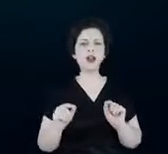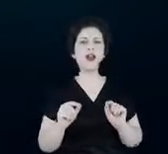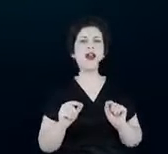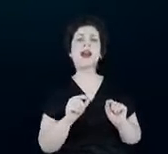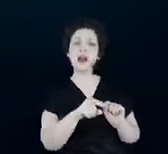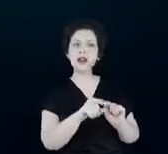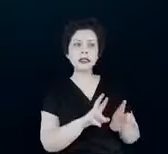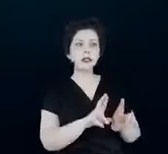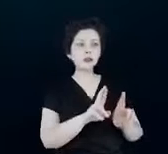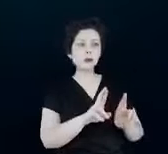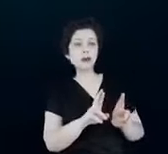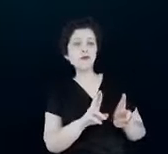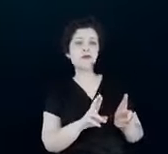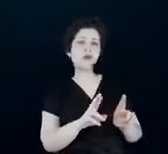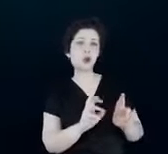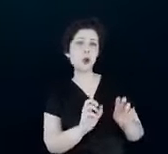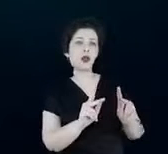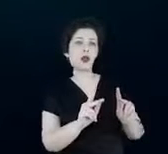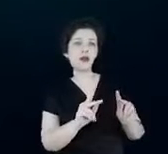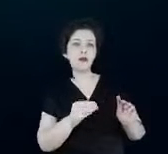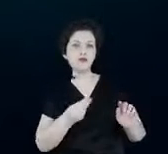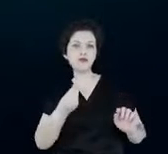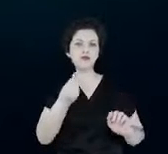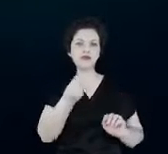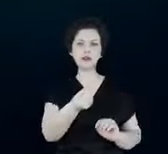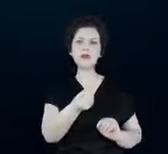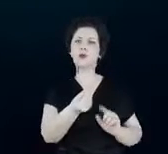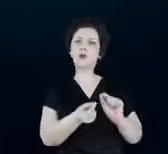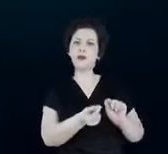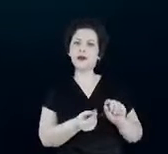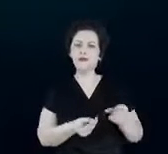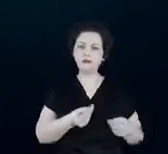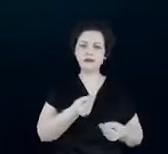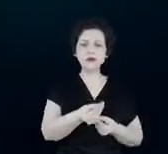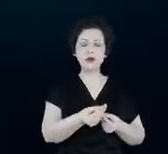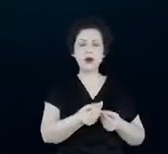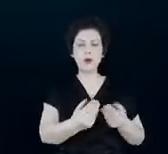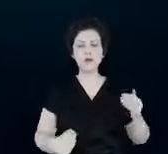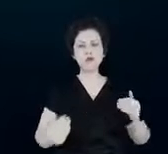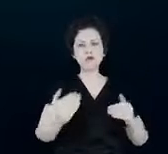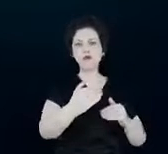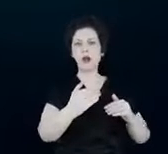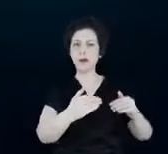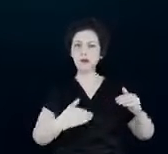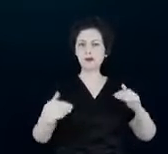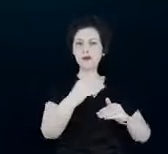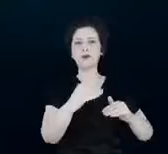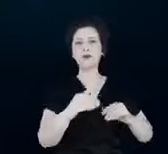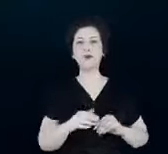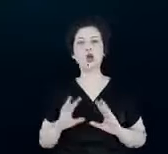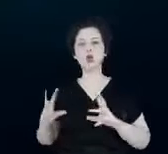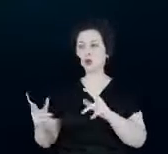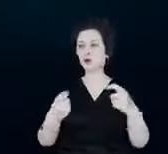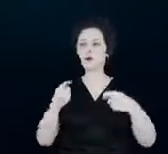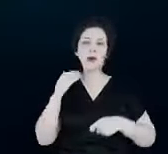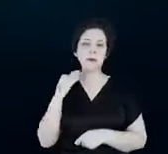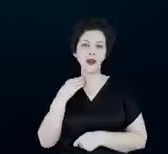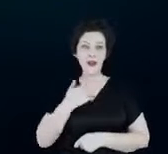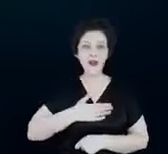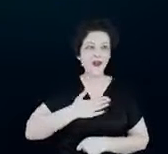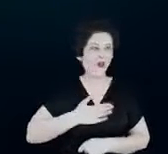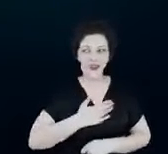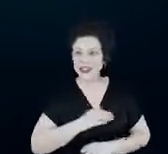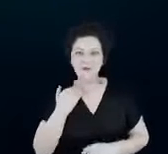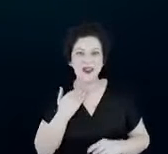mais do que está esperando então tem indústrias coisas são mais fáceis na dito pegar um banco ou não precisava sal banco mas você não tava tem gosto de banho com